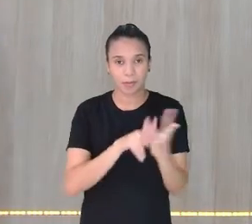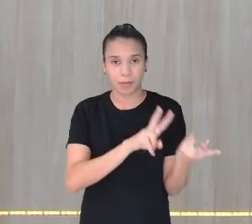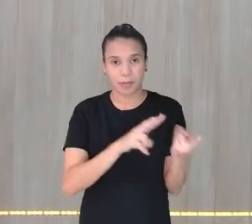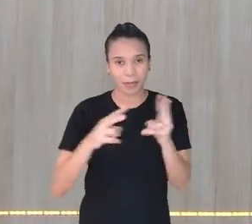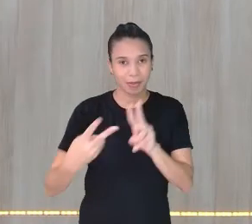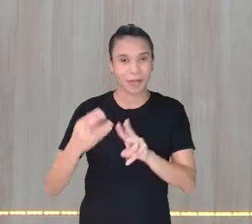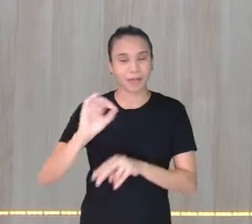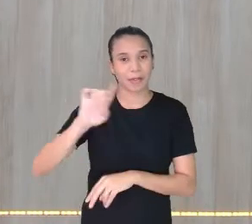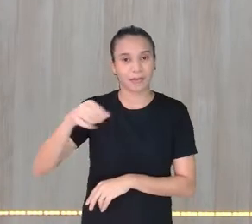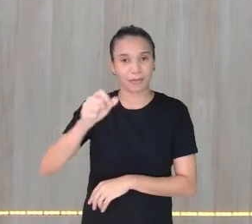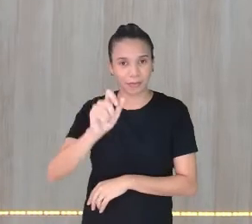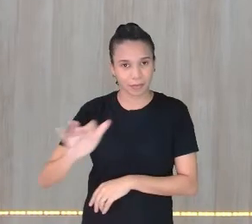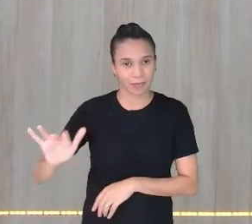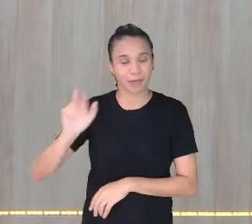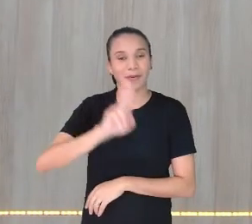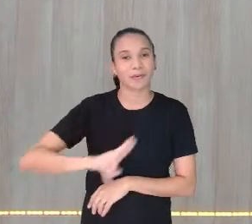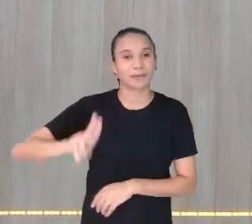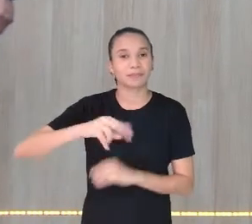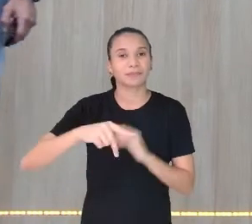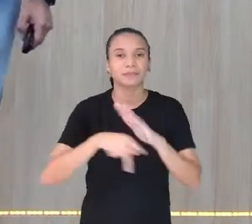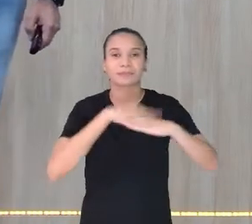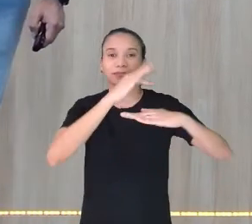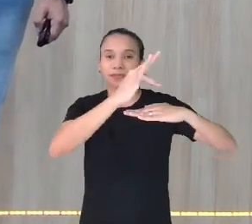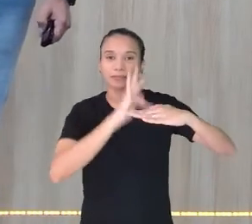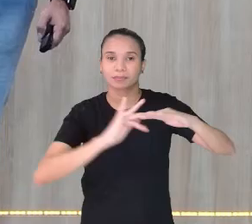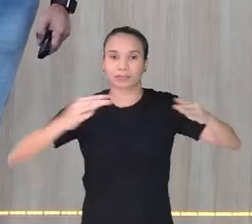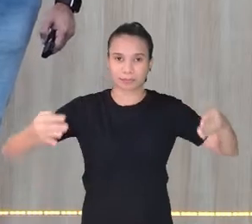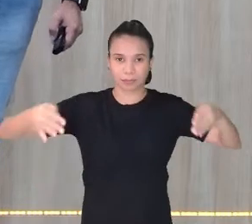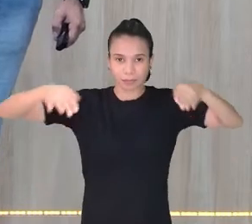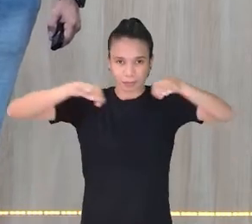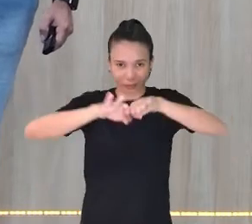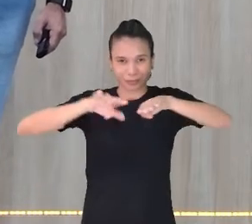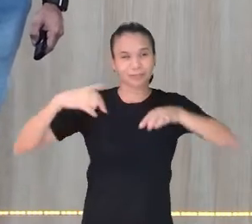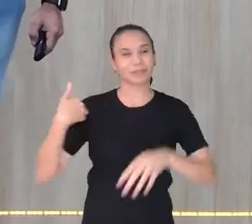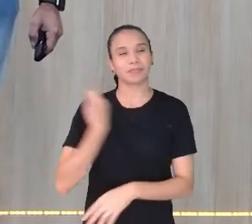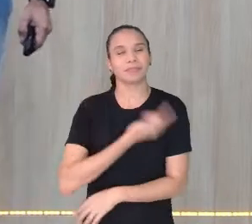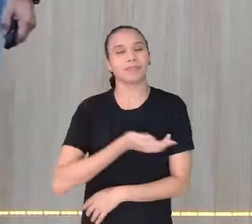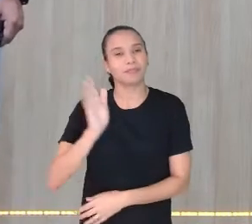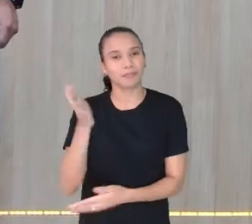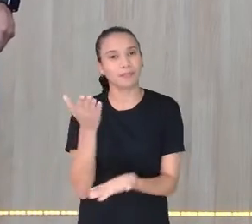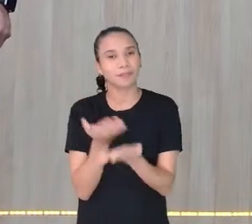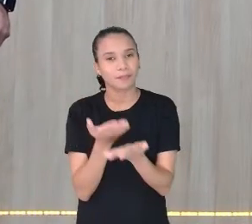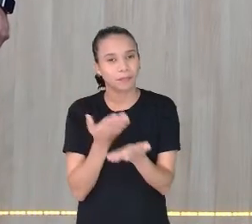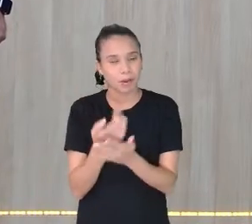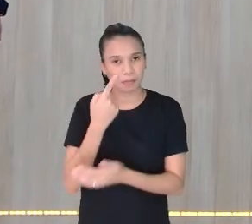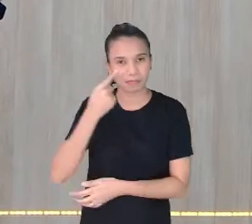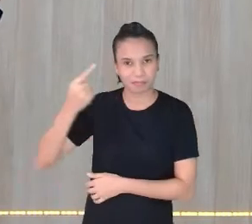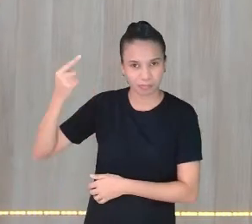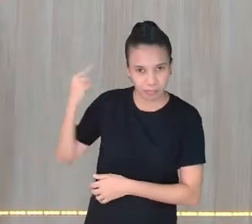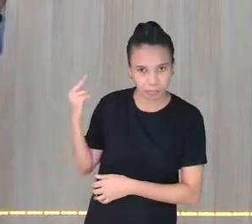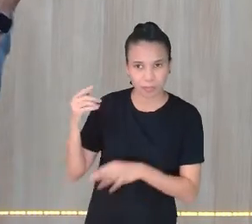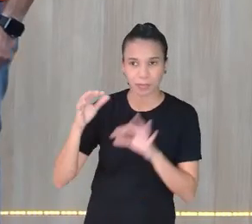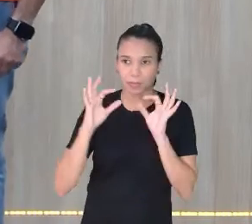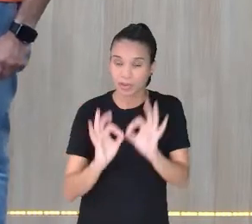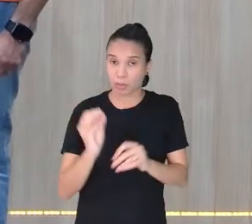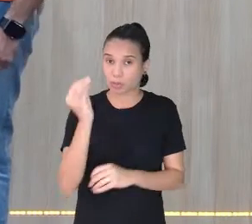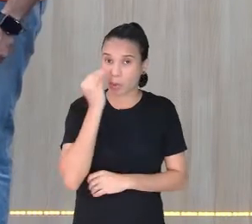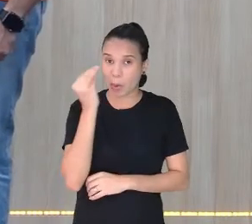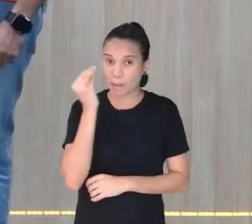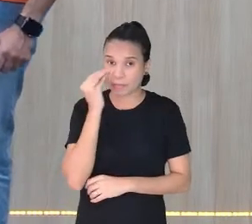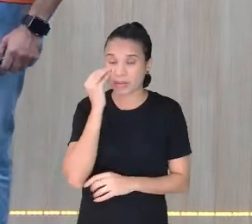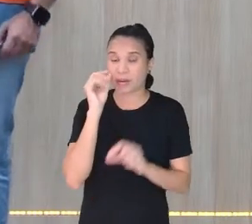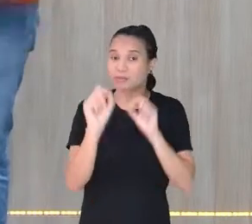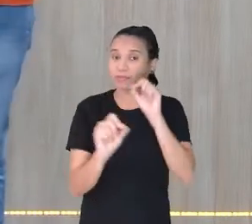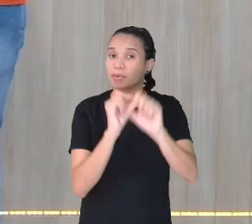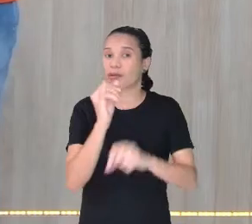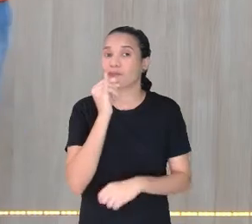são através das frações equivalentes, tá? Que a gente já falou aqui em aulas passadas. Então, observe aqui